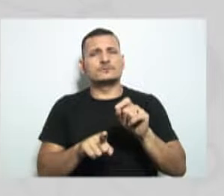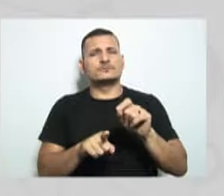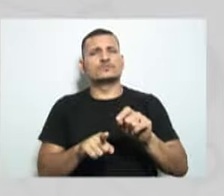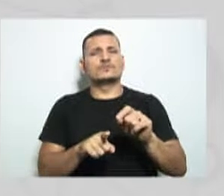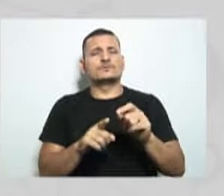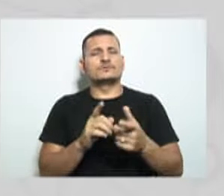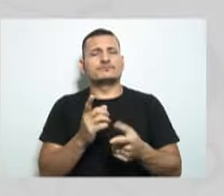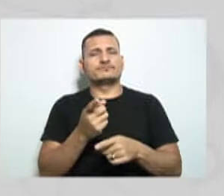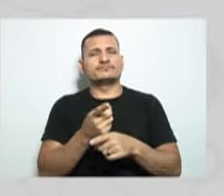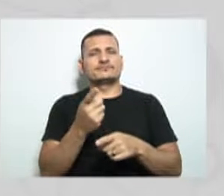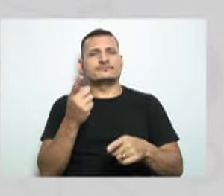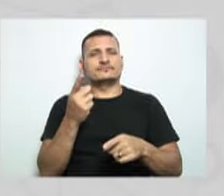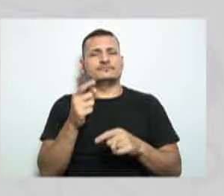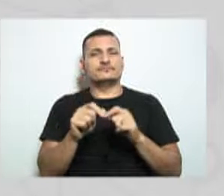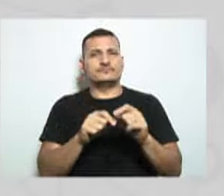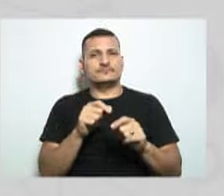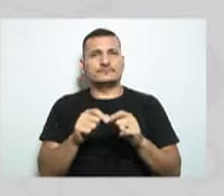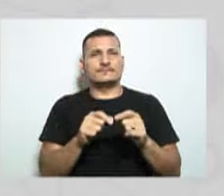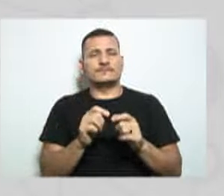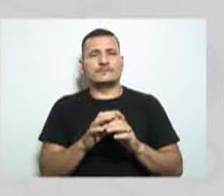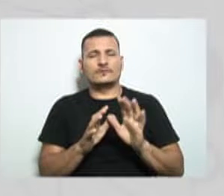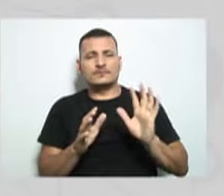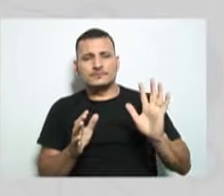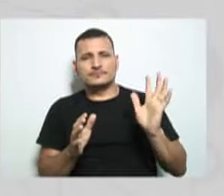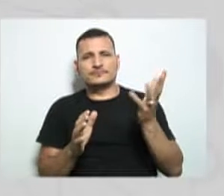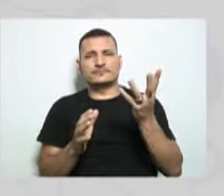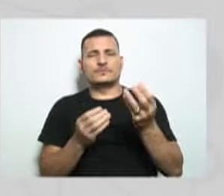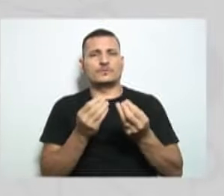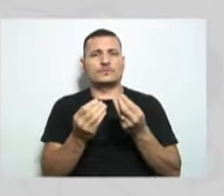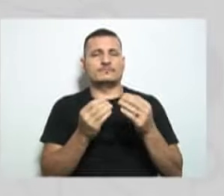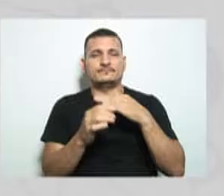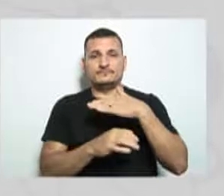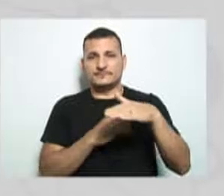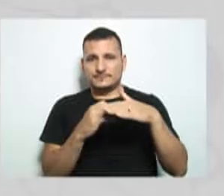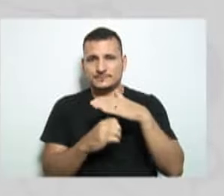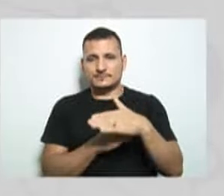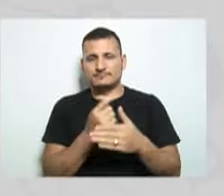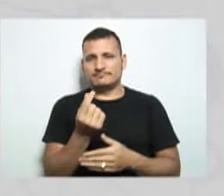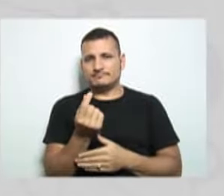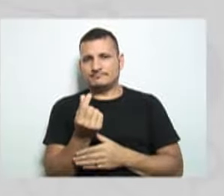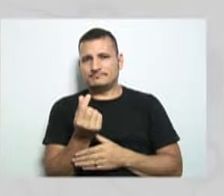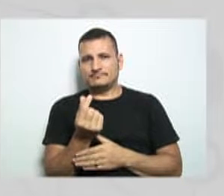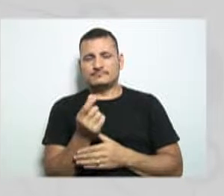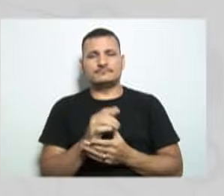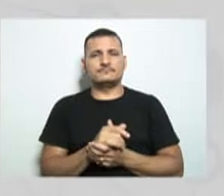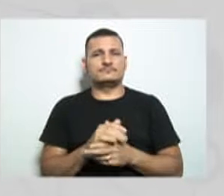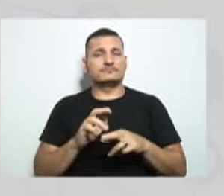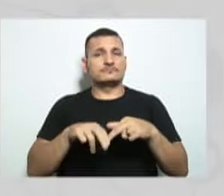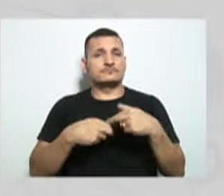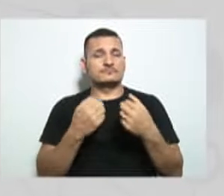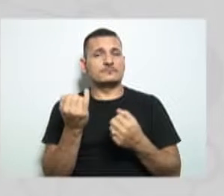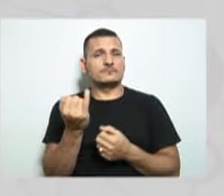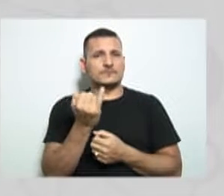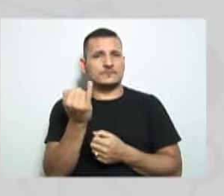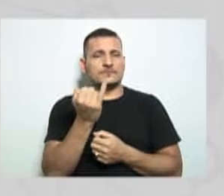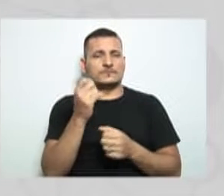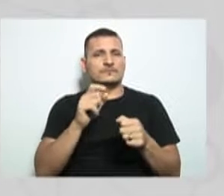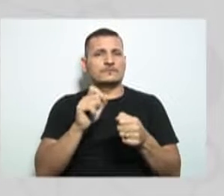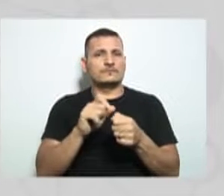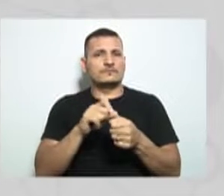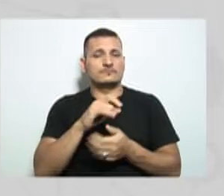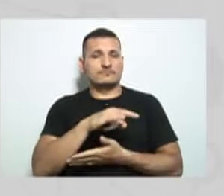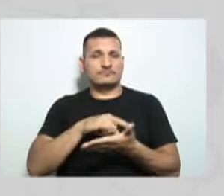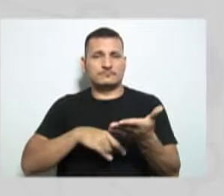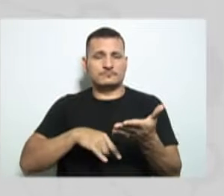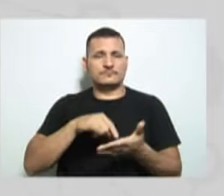podem esquecer, da situação financeira da empresa. Por isso é tão importante fazer um inventário.